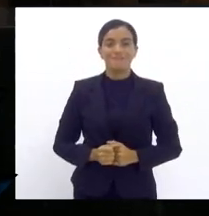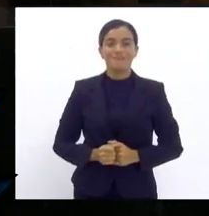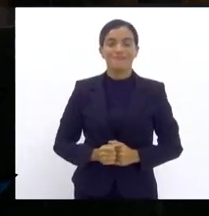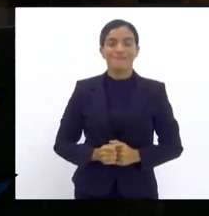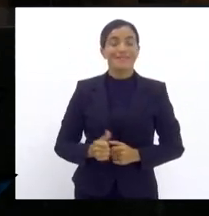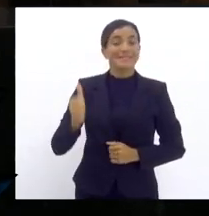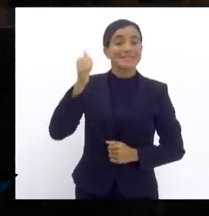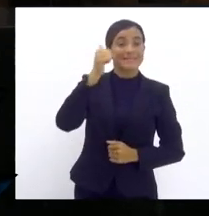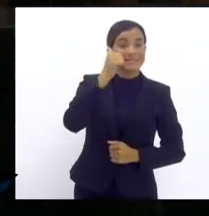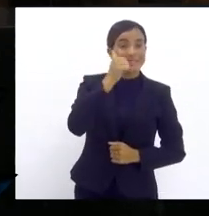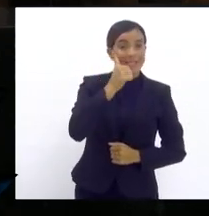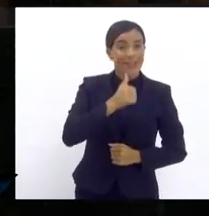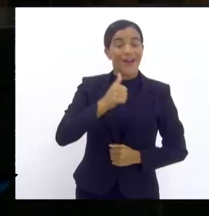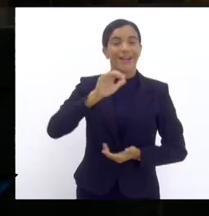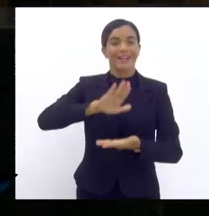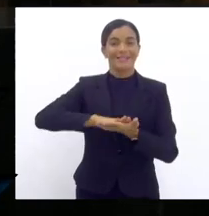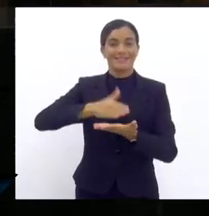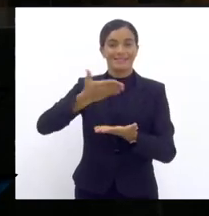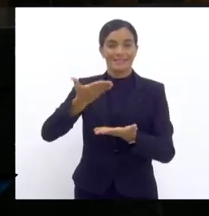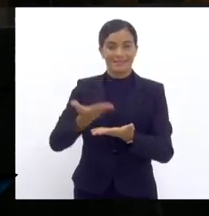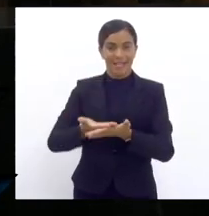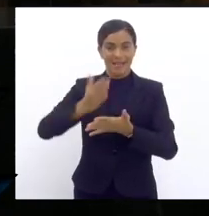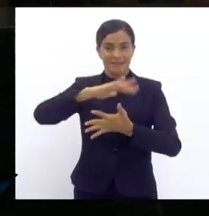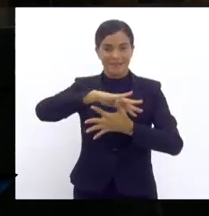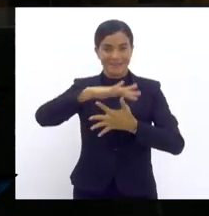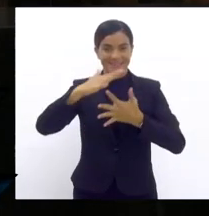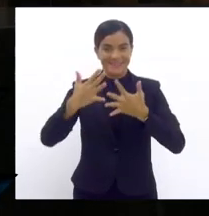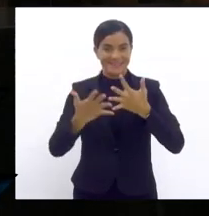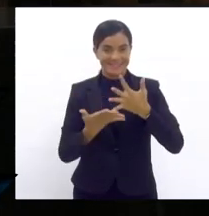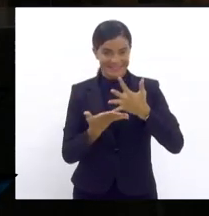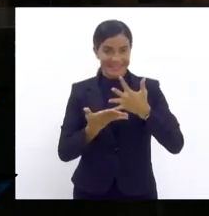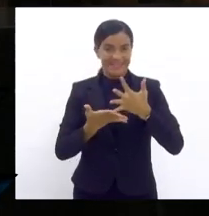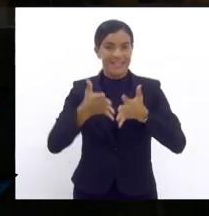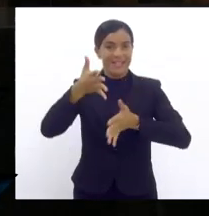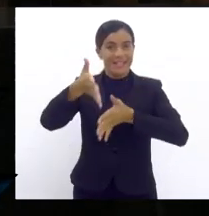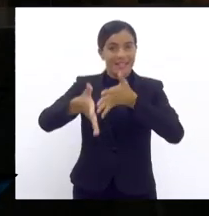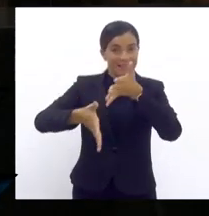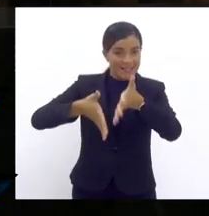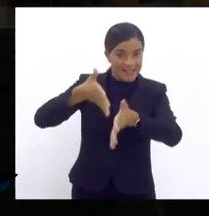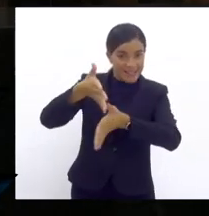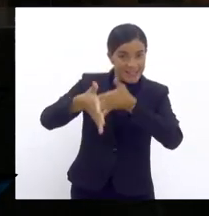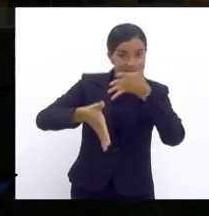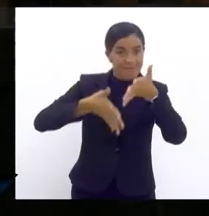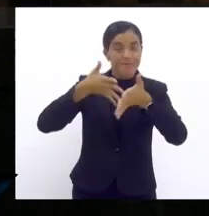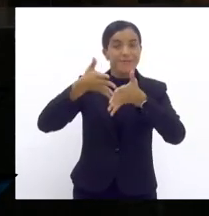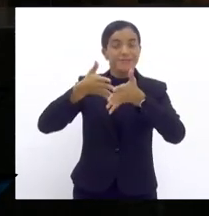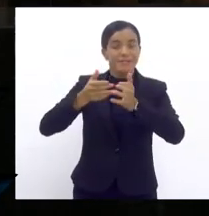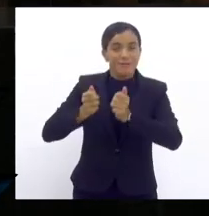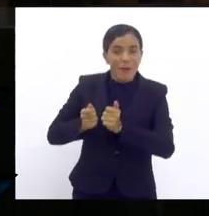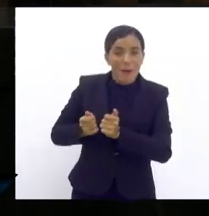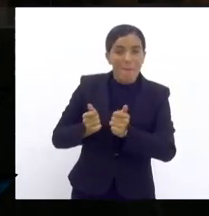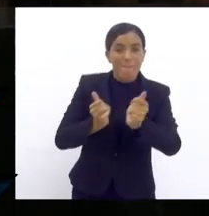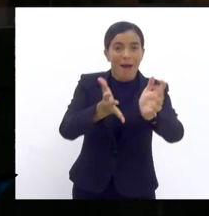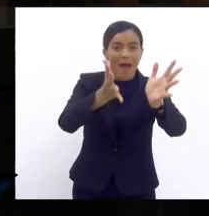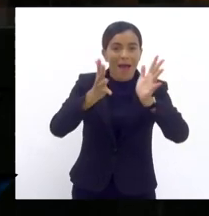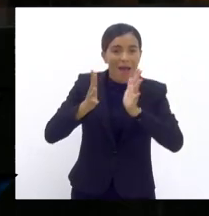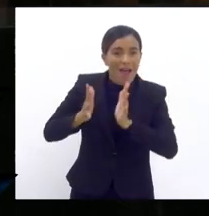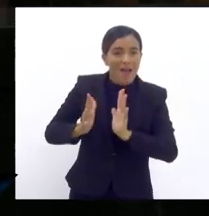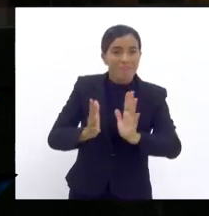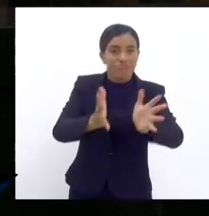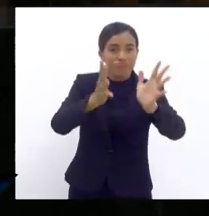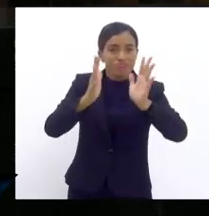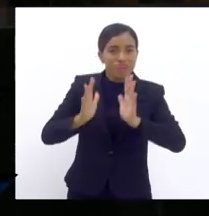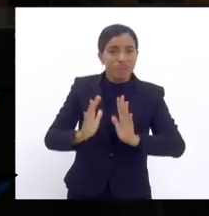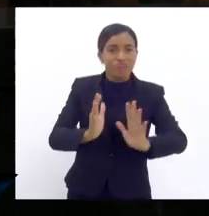senhora intérprete da linguagem de libras que leva a nossa voz aos